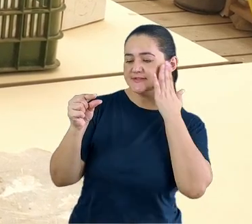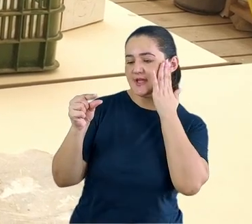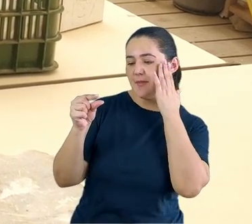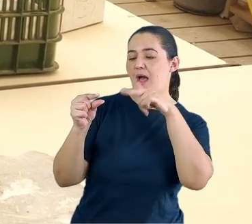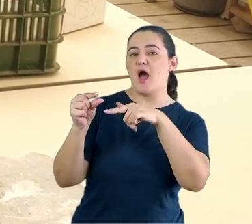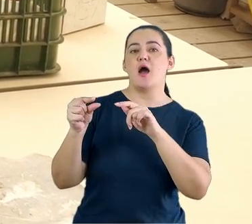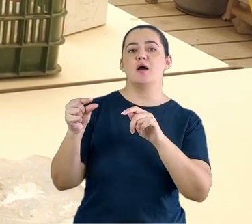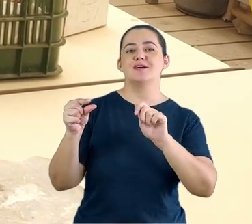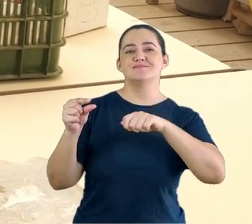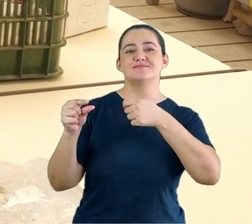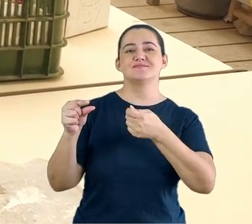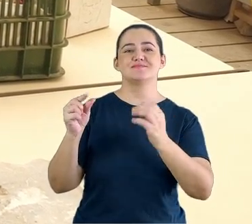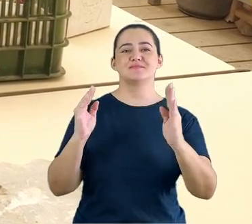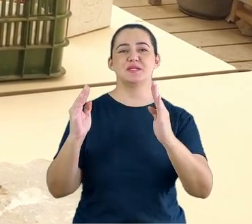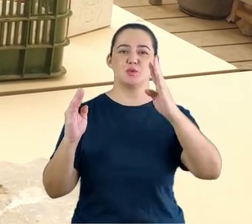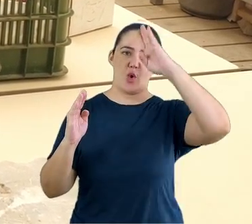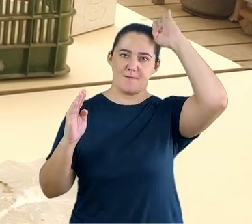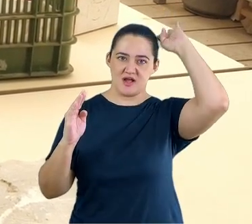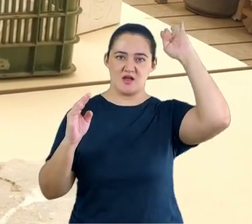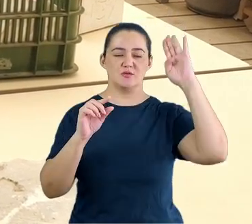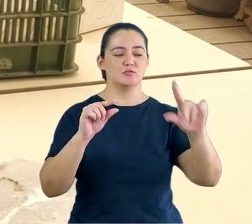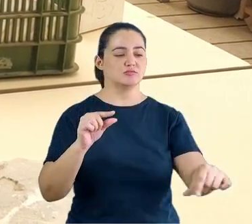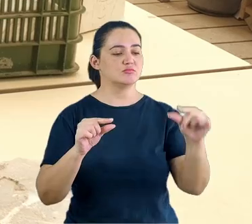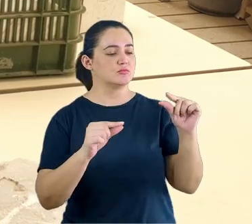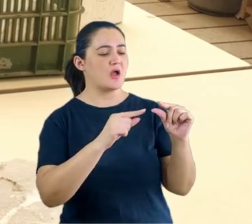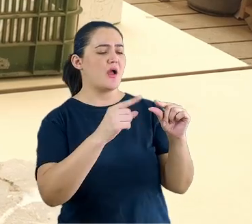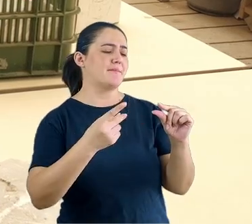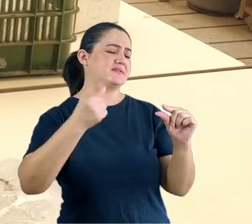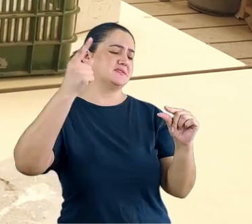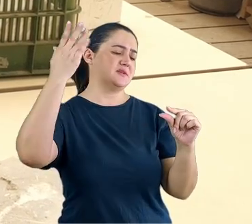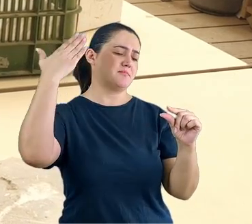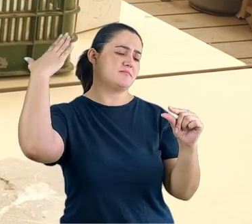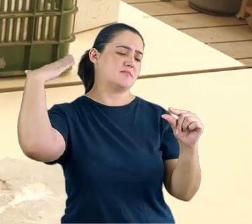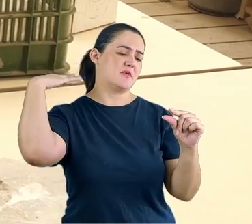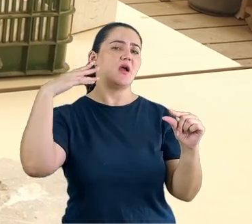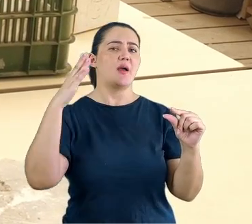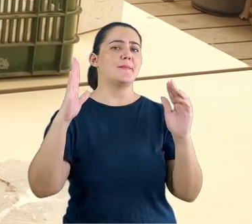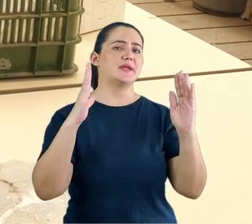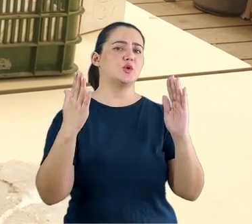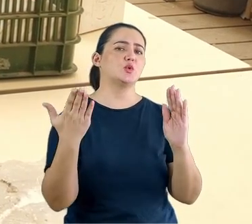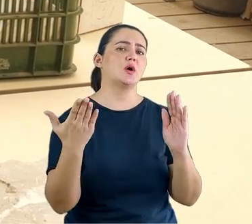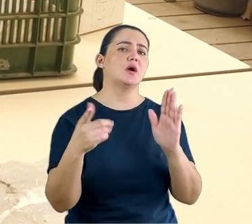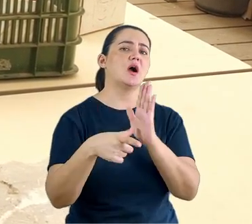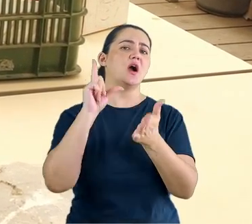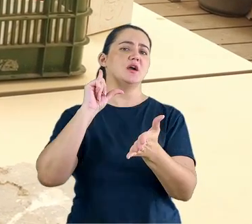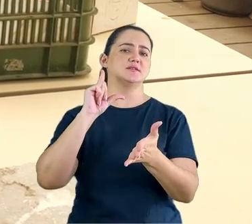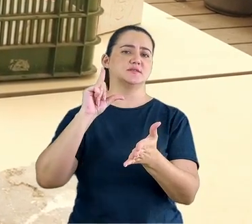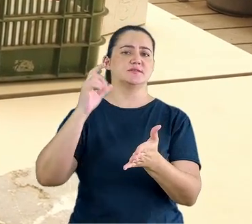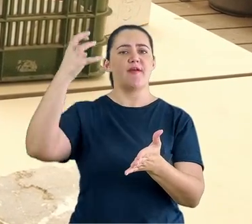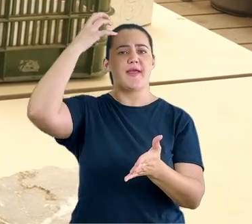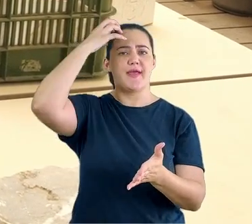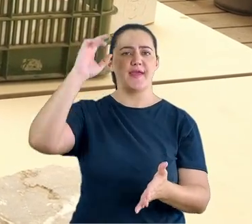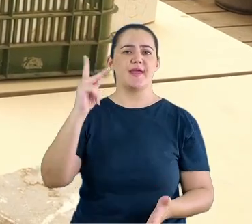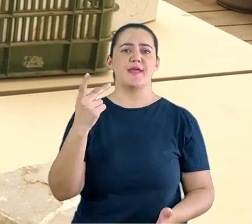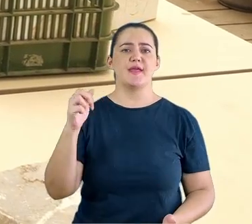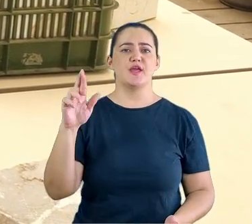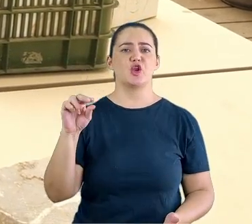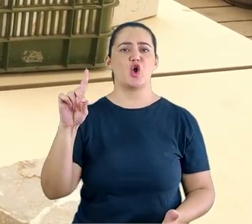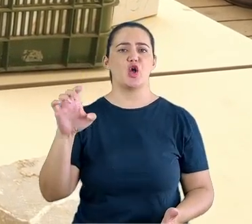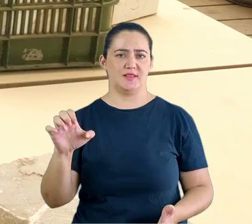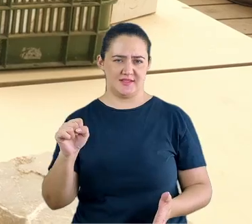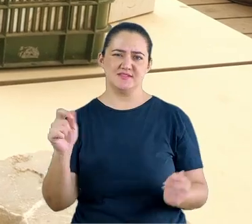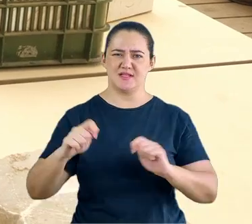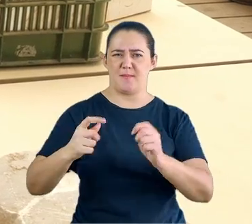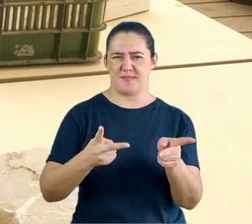romano, outras são até anteriores ao período romano, portanto, anteriores ao rei Herodes, e outras nós temos algumas